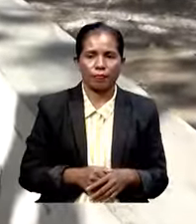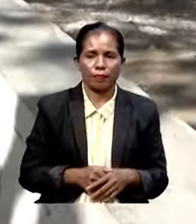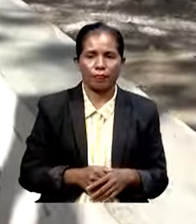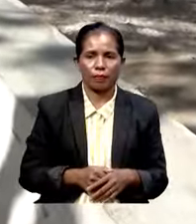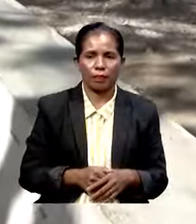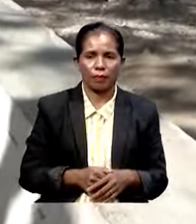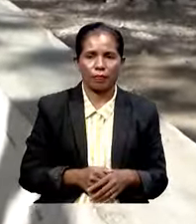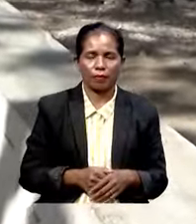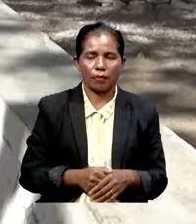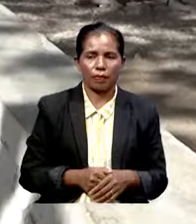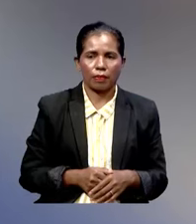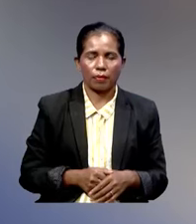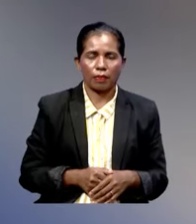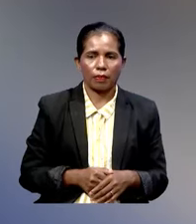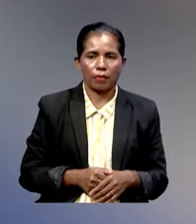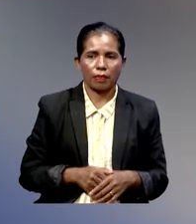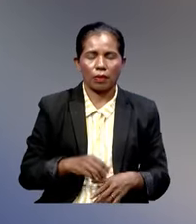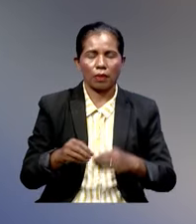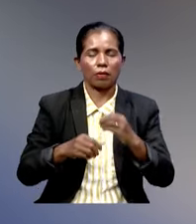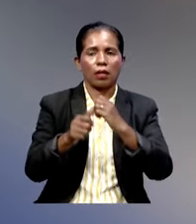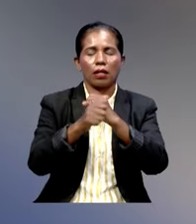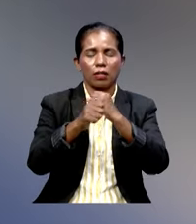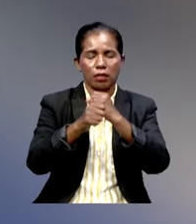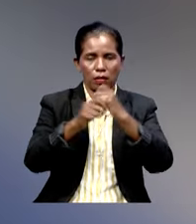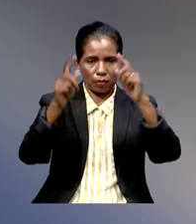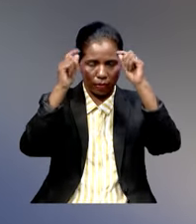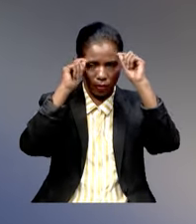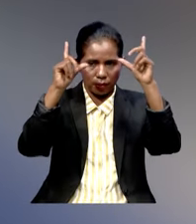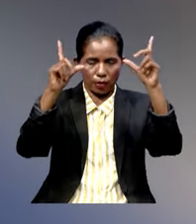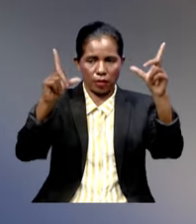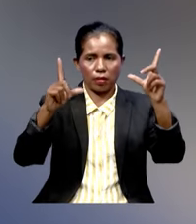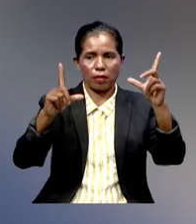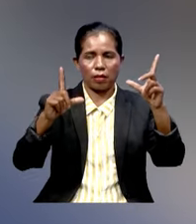Quando fali ba ação de Timor-Leste